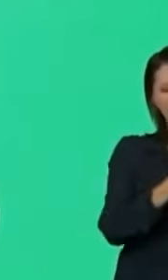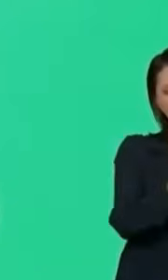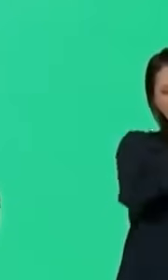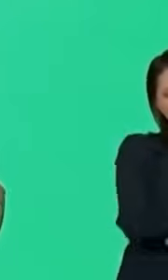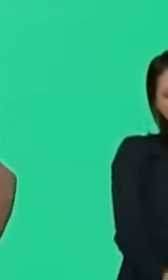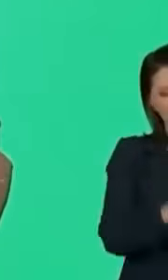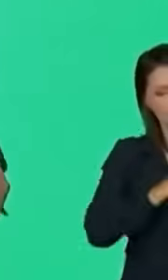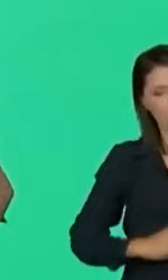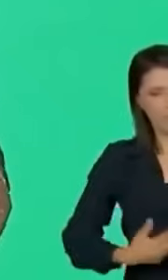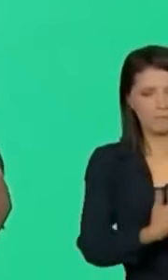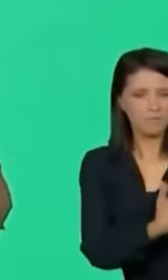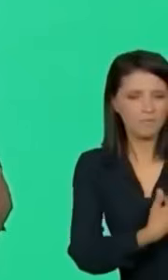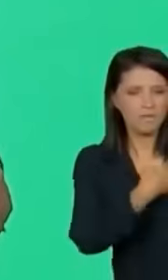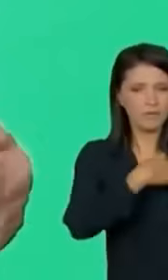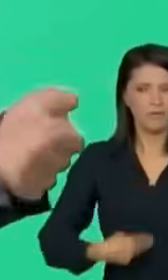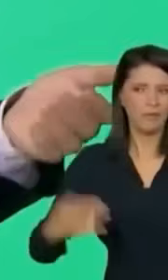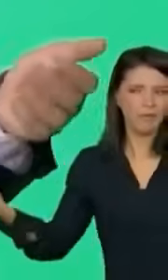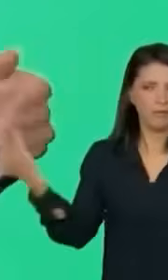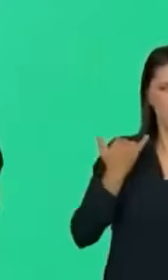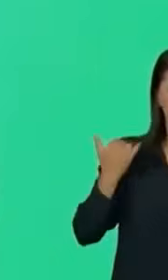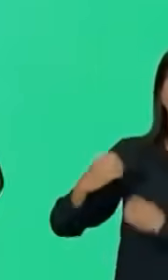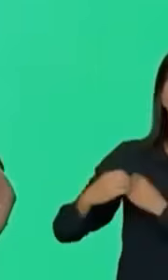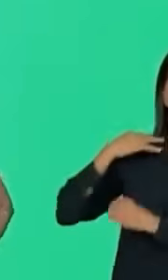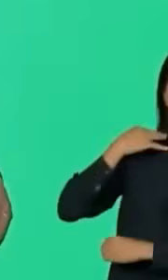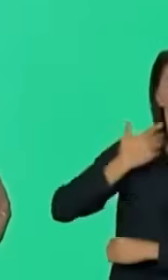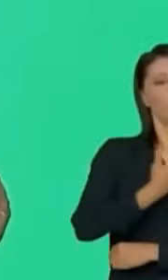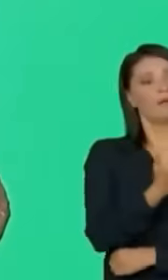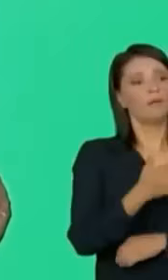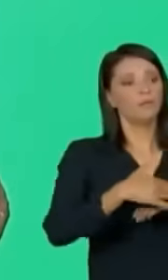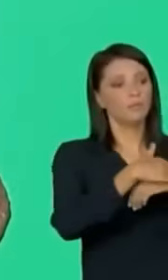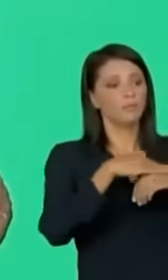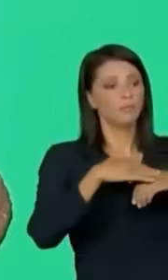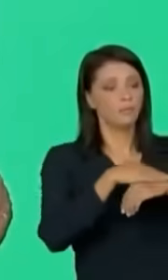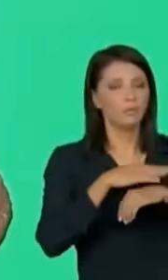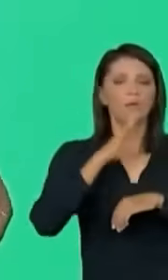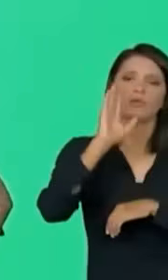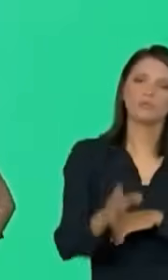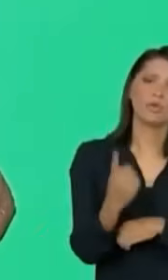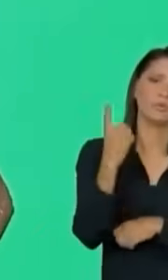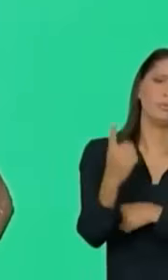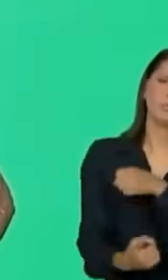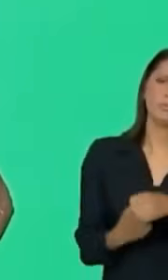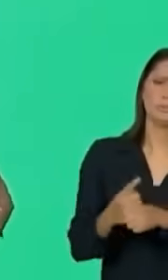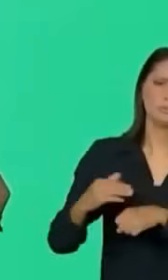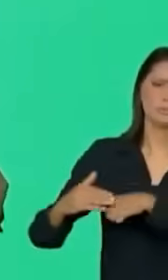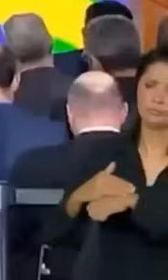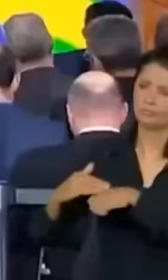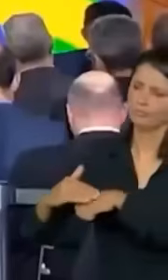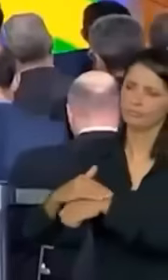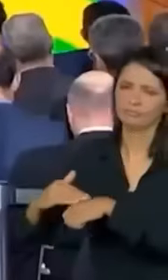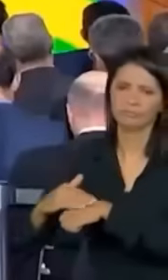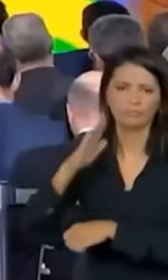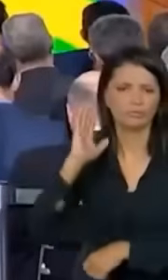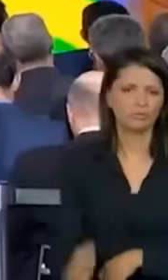do governo e e manda recado nós queremos conversar nós conversamos um ano inteiro mas o fato é que